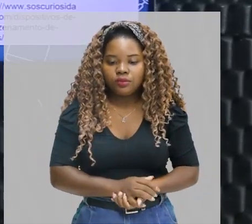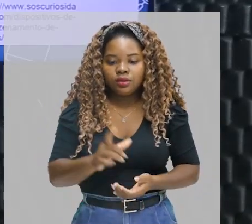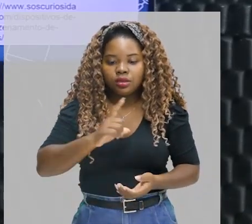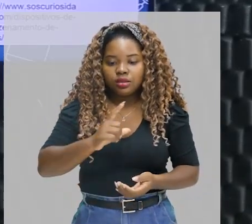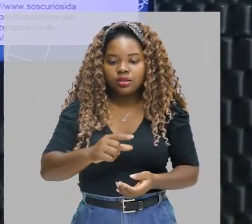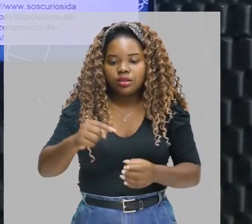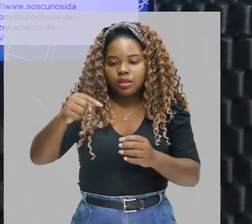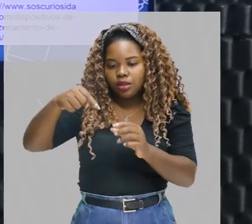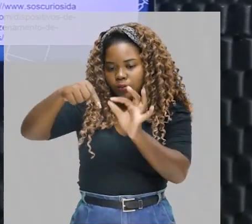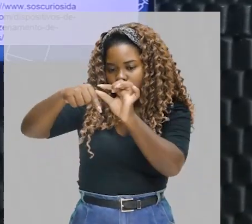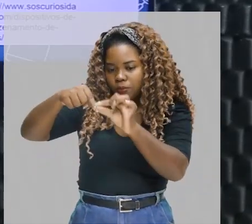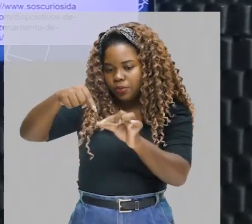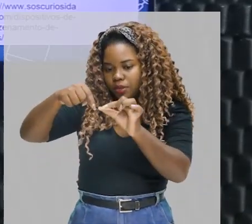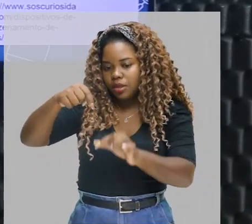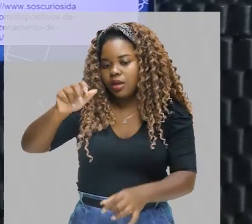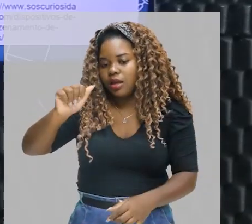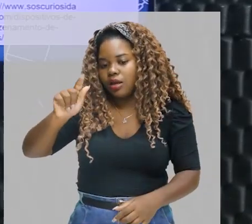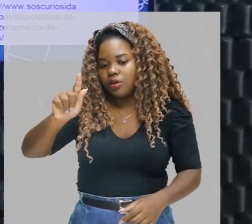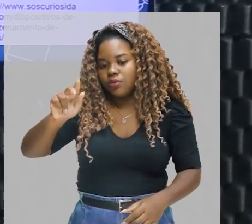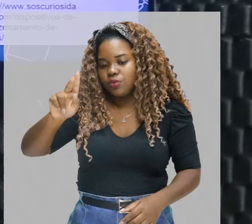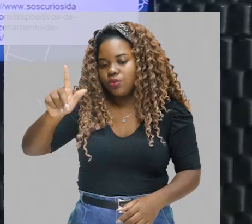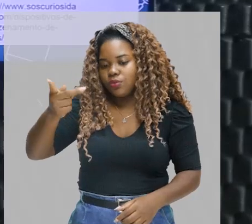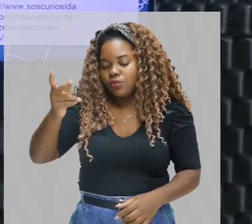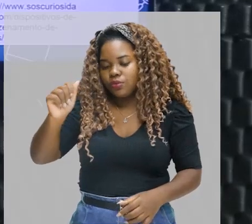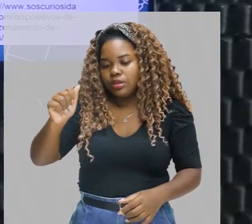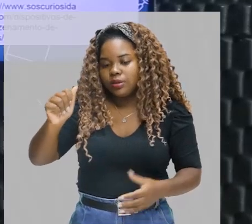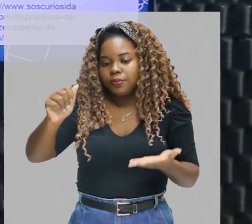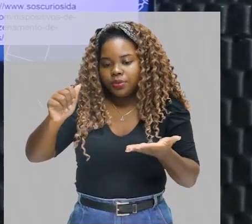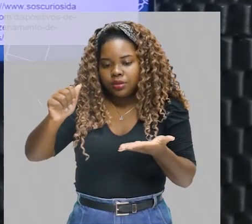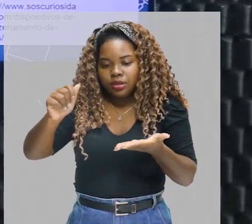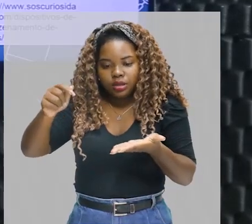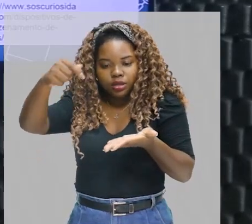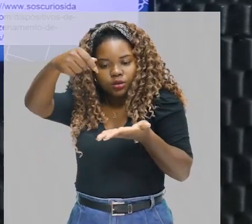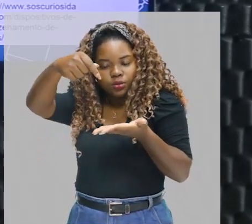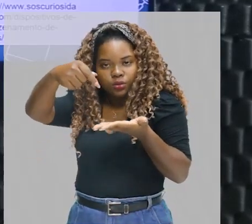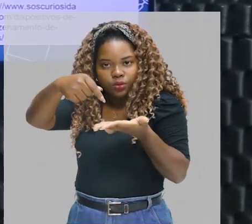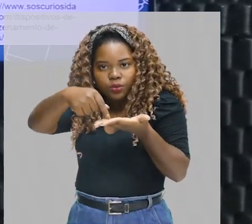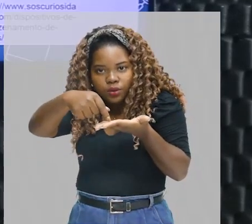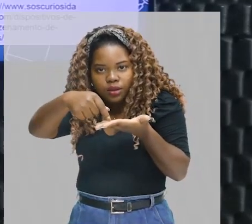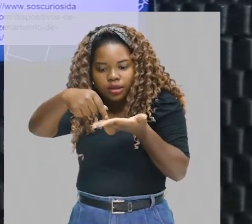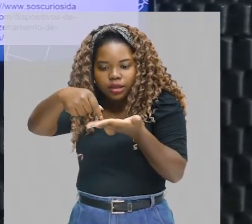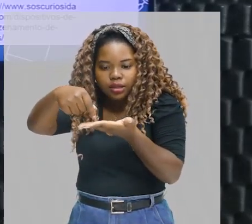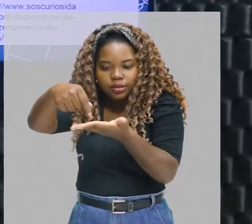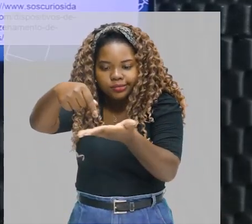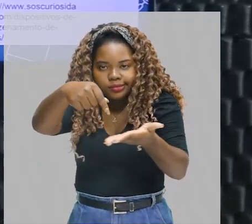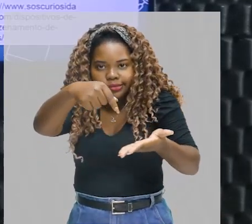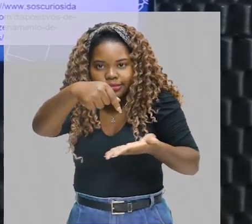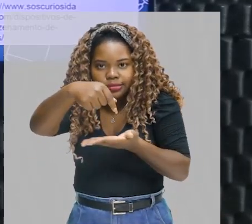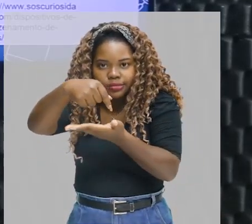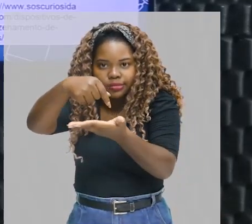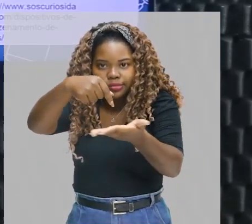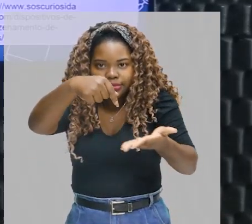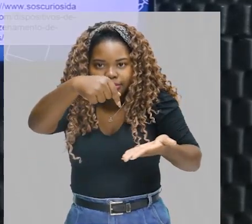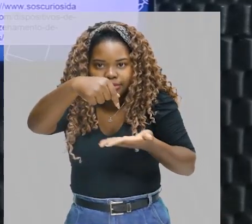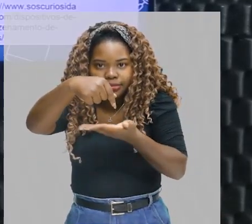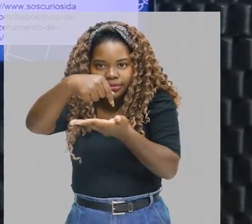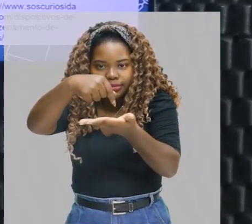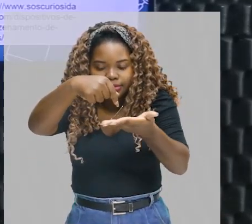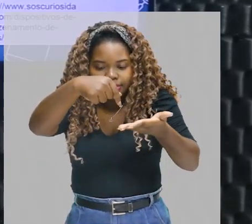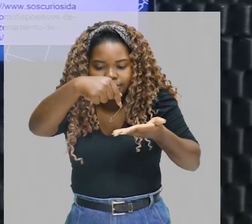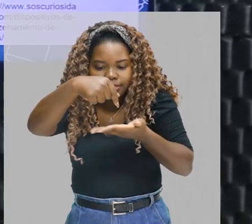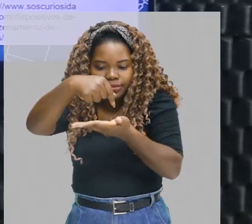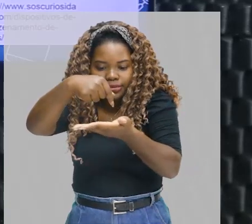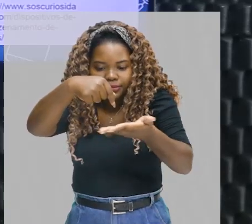agulhazinha, essa agulha ela é colocada ali naquela ranhura e no momento que esse disco ele vai girando a uma